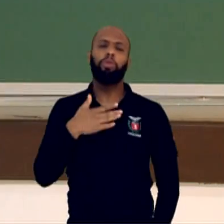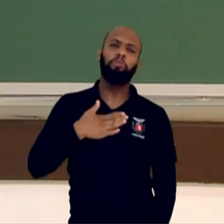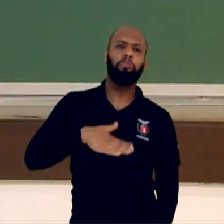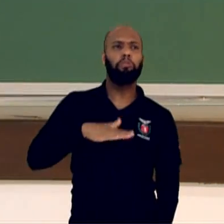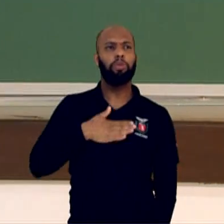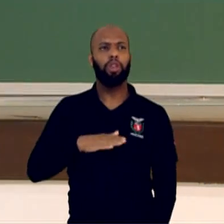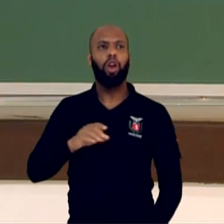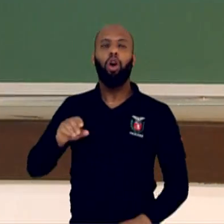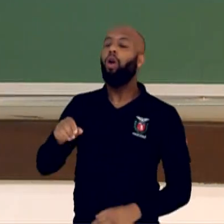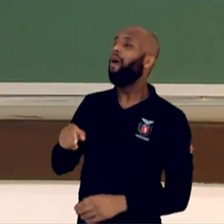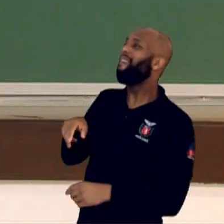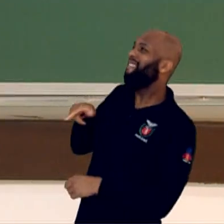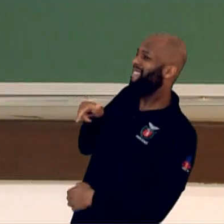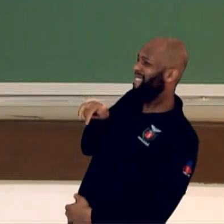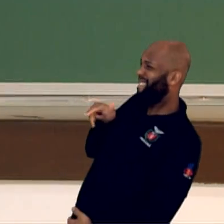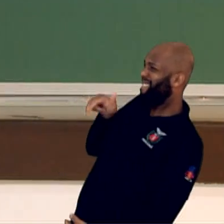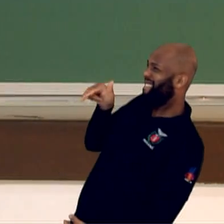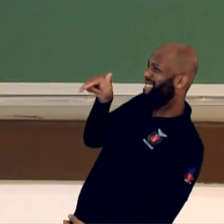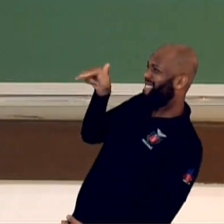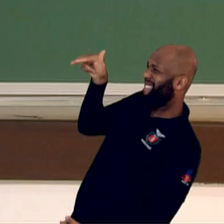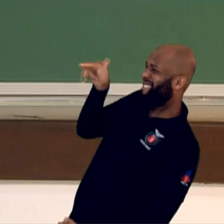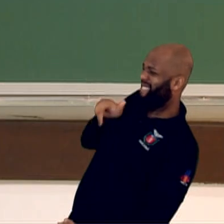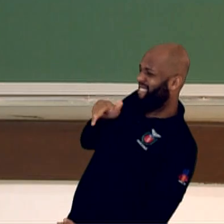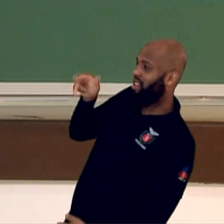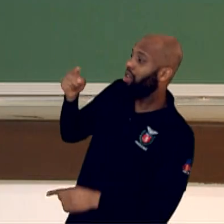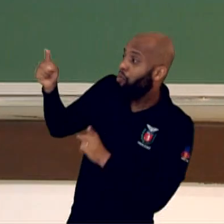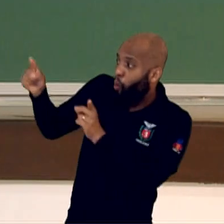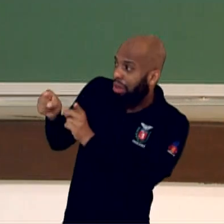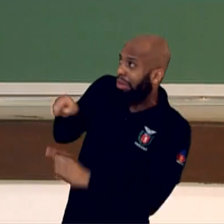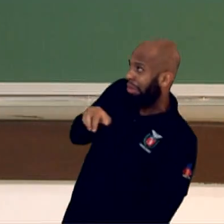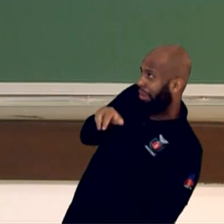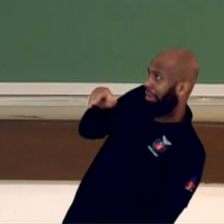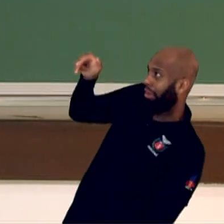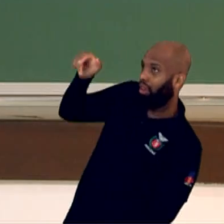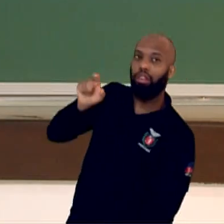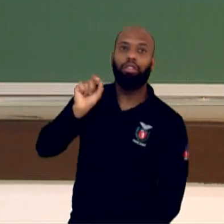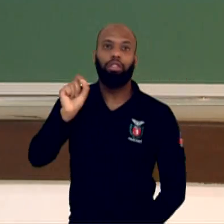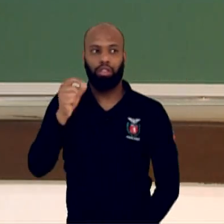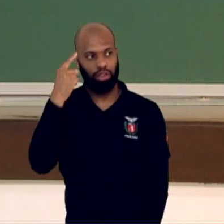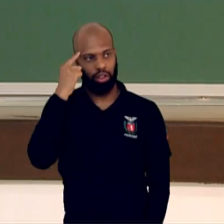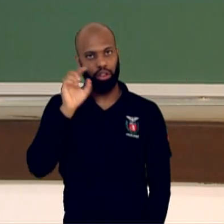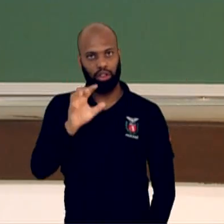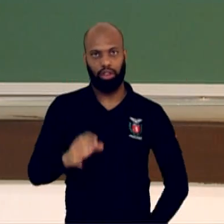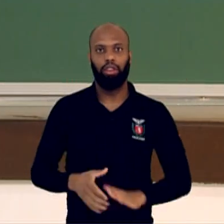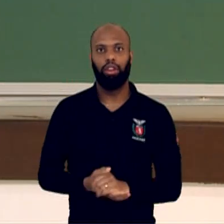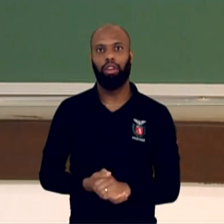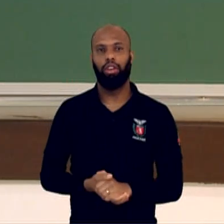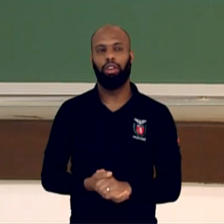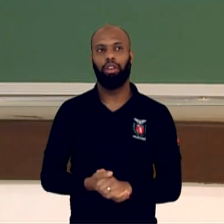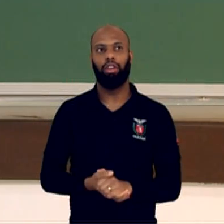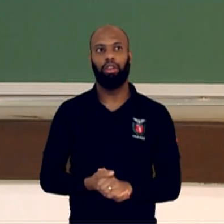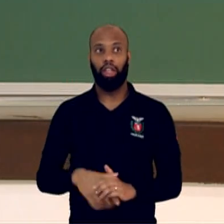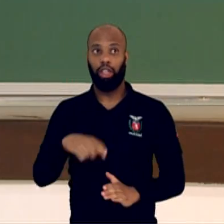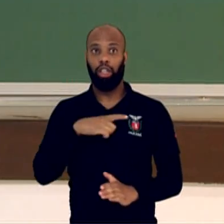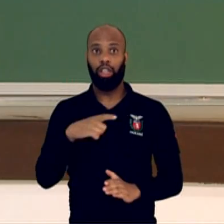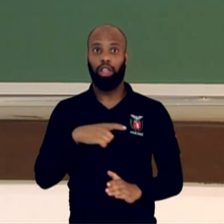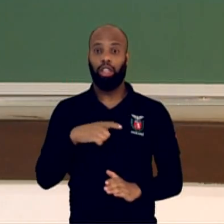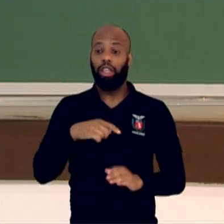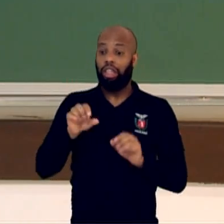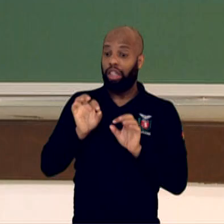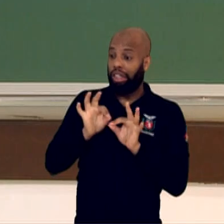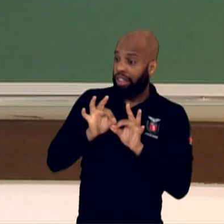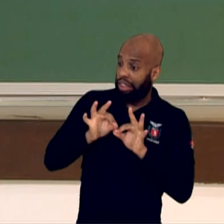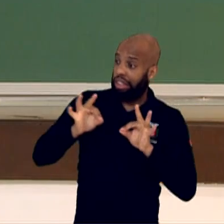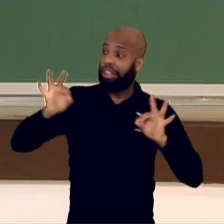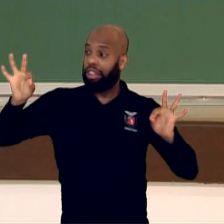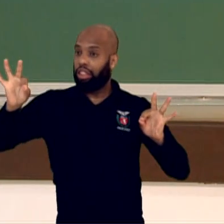aqui que você vai cansar subindo, né? Apesar da distância ser menor. Tá? Então, pensem nisso. Então, lá. Aumenta a distância, diminui o esforço.